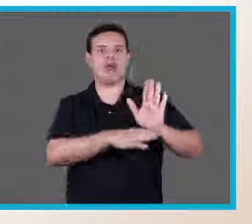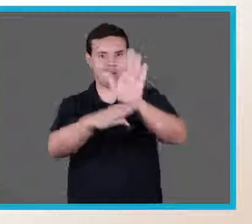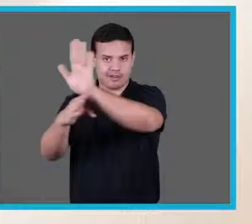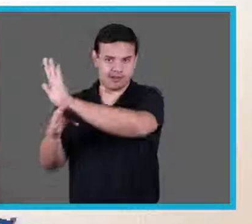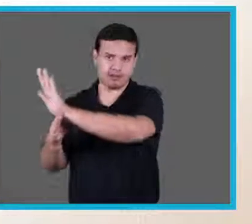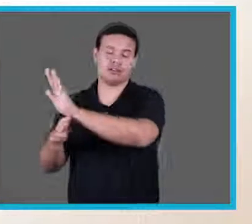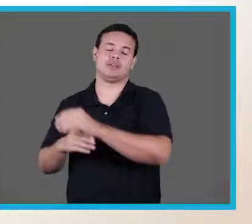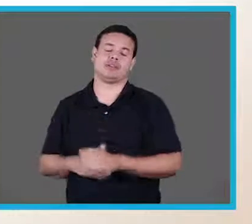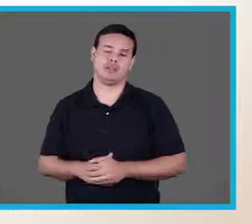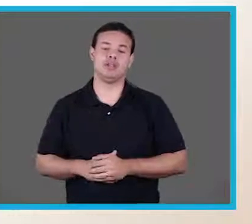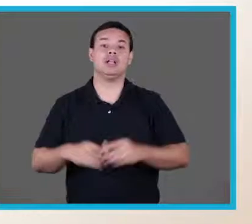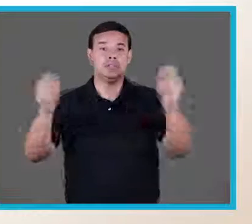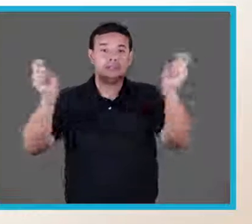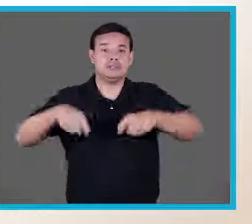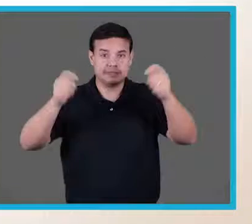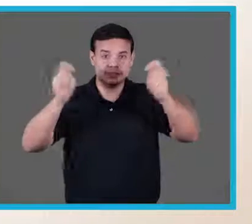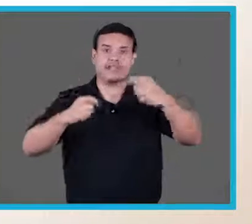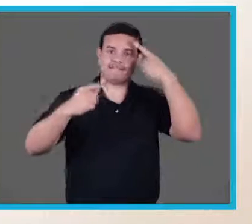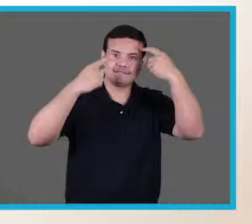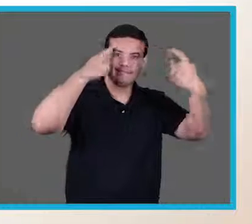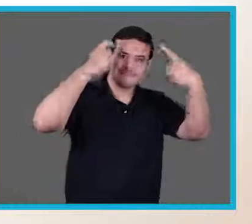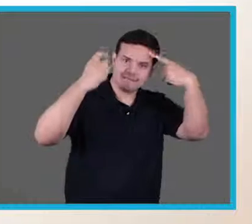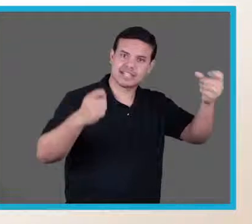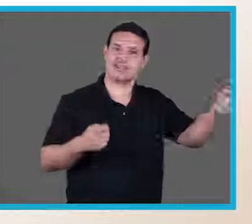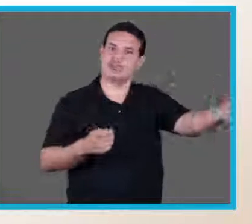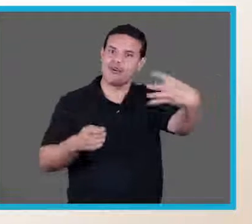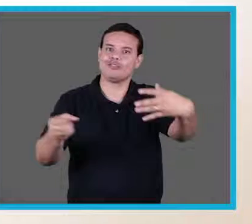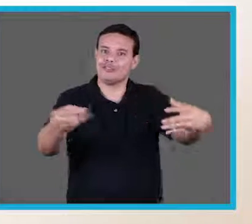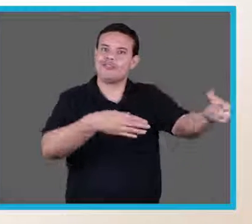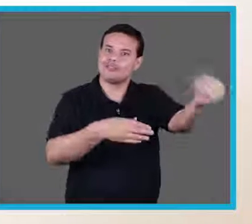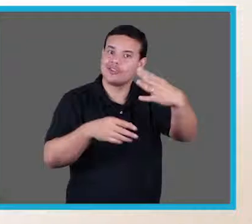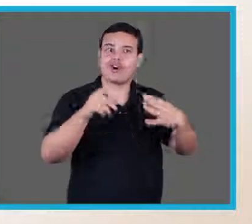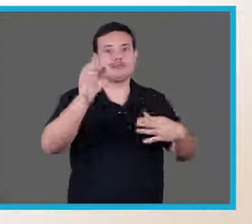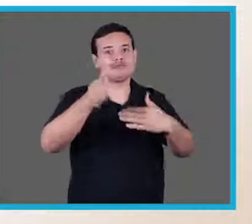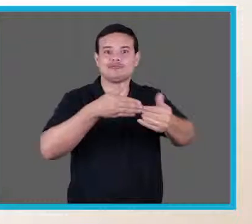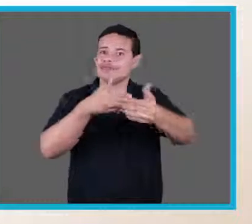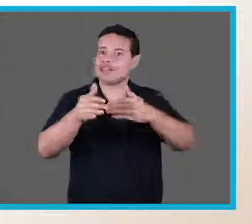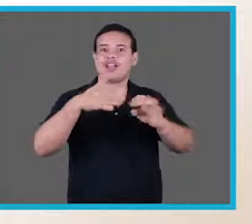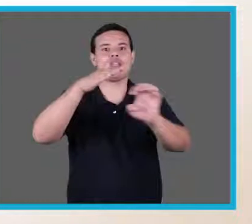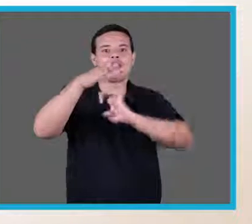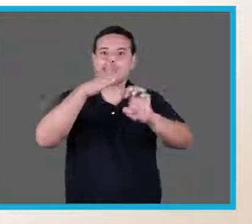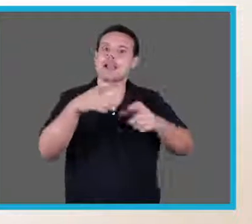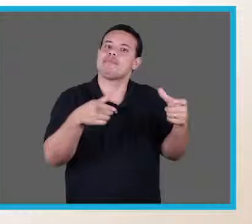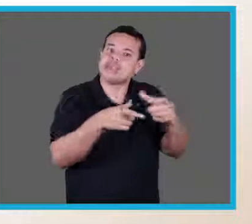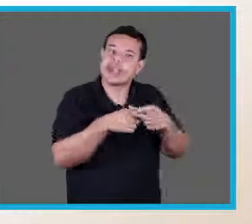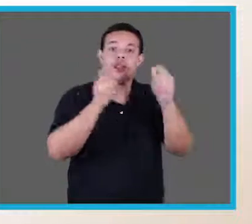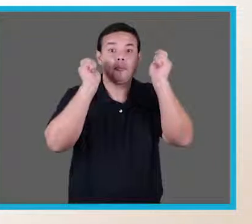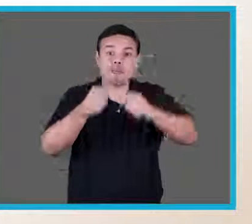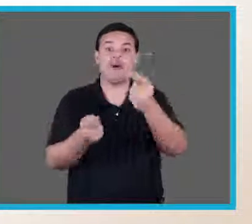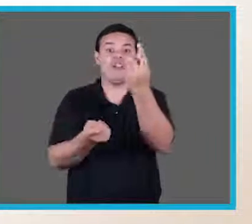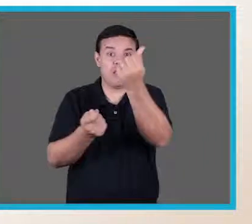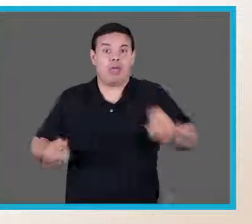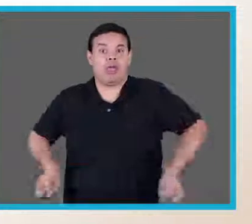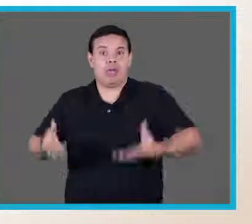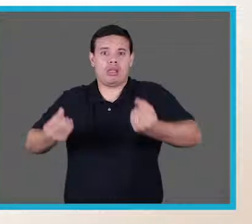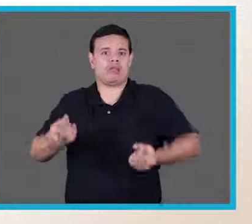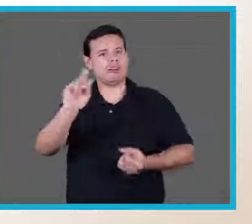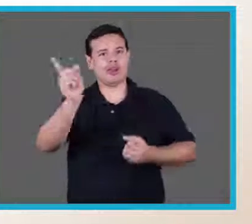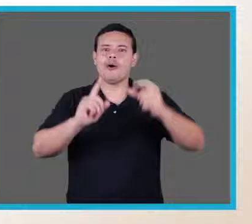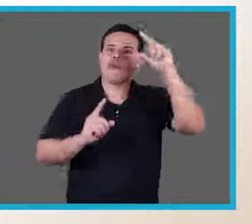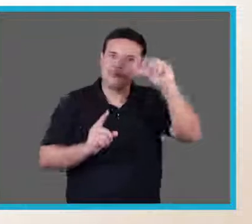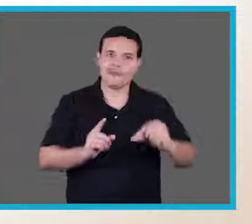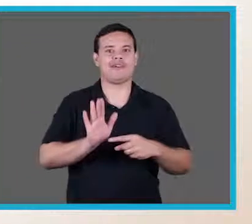de realizar tudo isso. É possível inovar mesmo sendo uma pequena empresa. Pode custar pouco e trazer